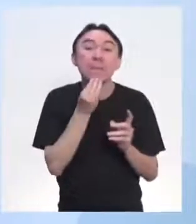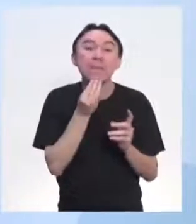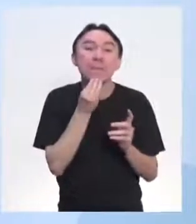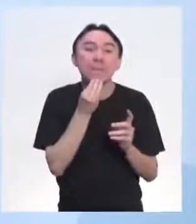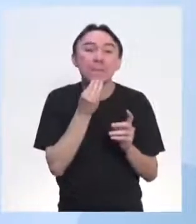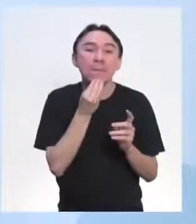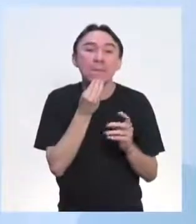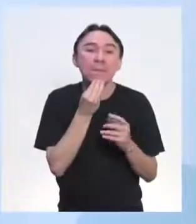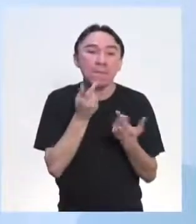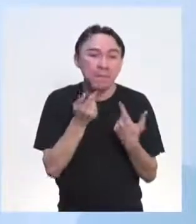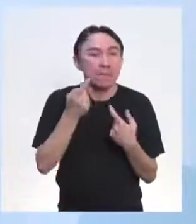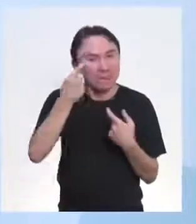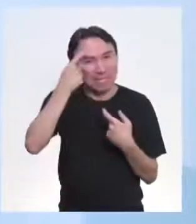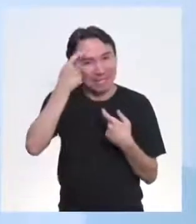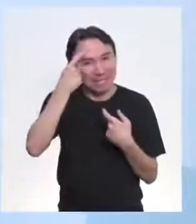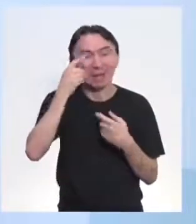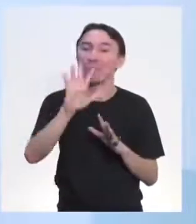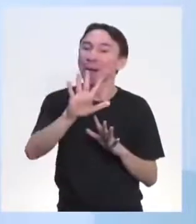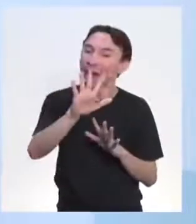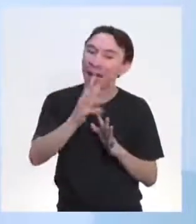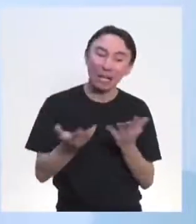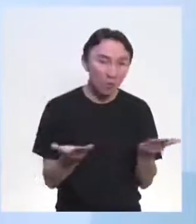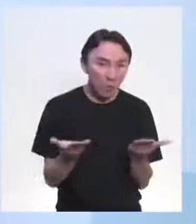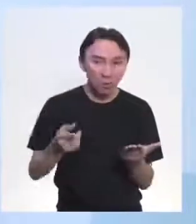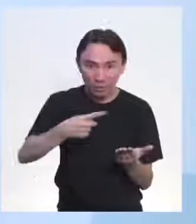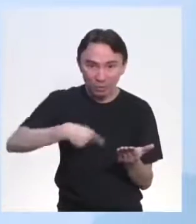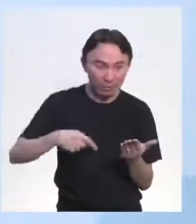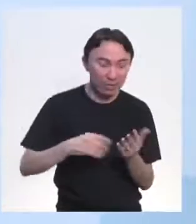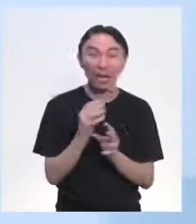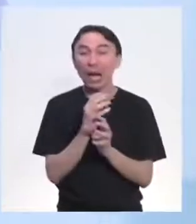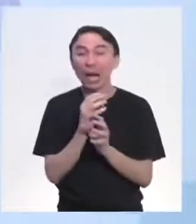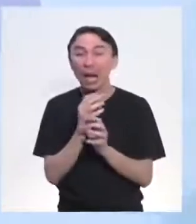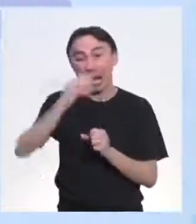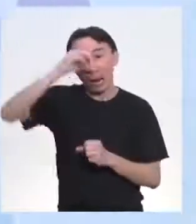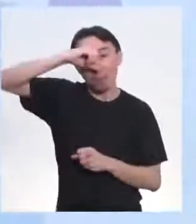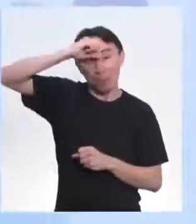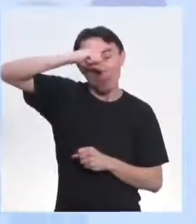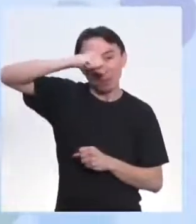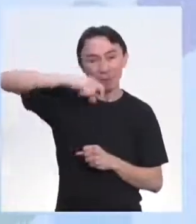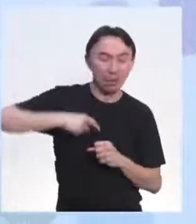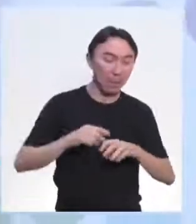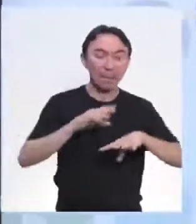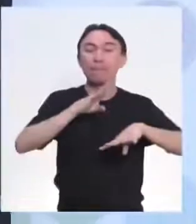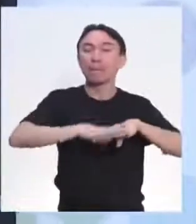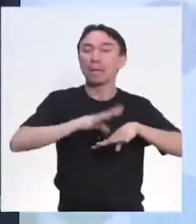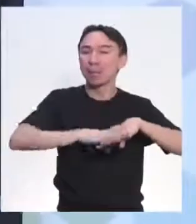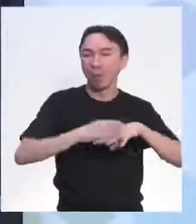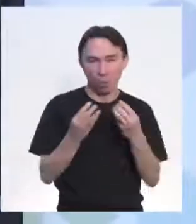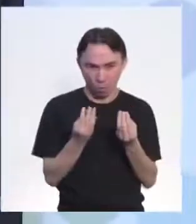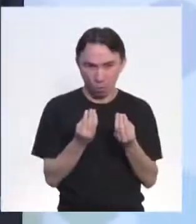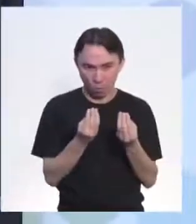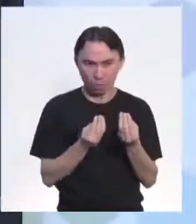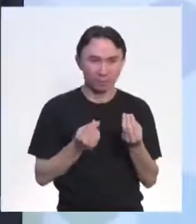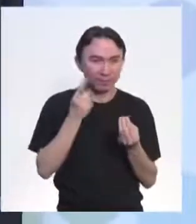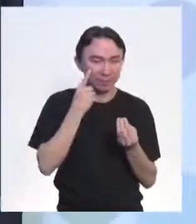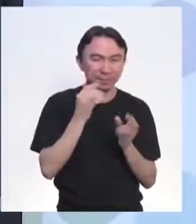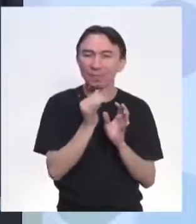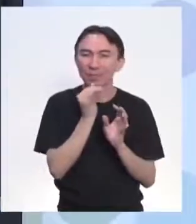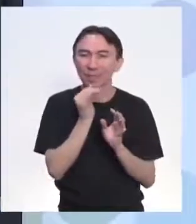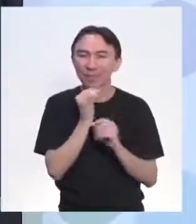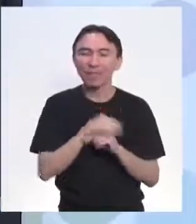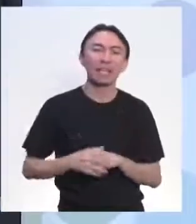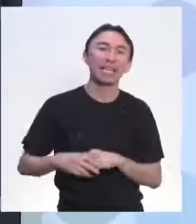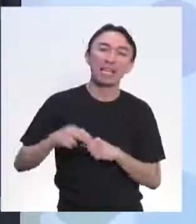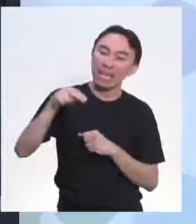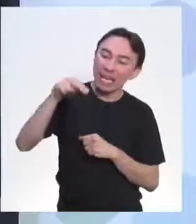agora a gente está aprendendo as expressões matemáticas. Então, para a combinação de N elementos tomados P